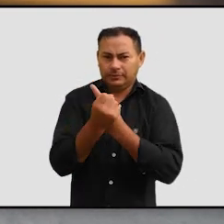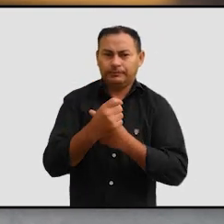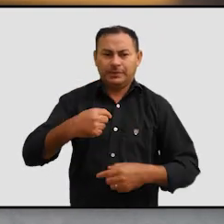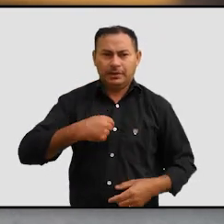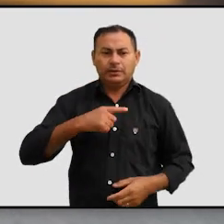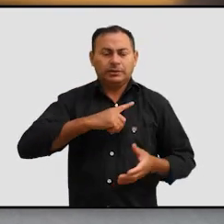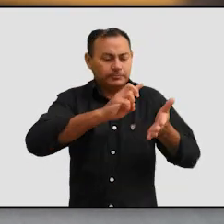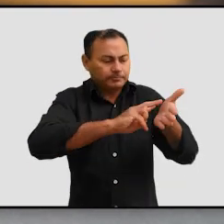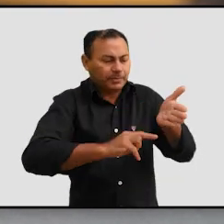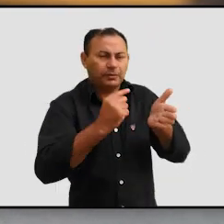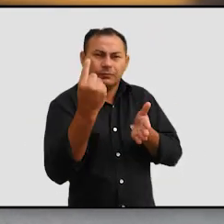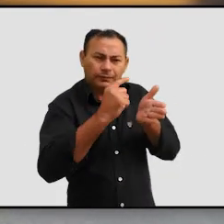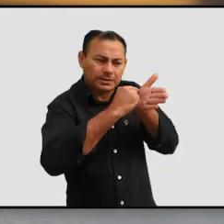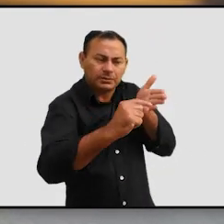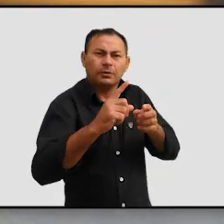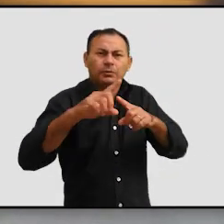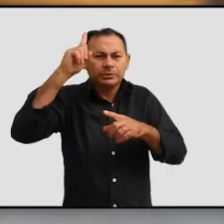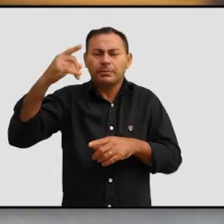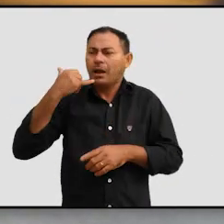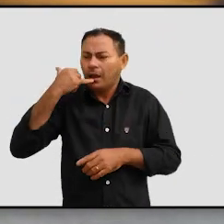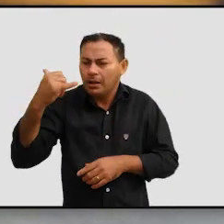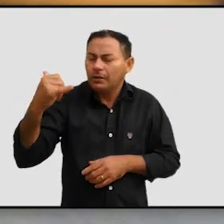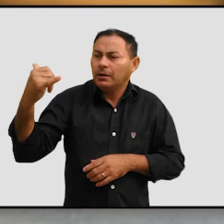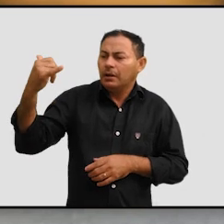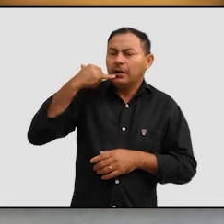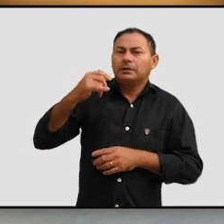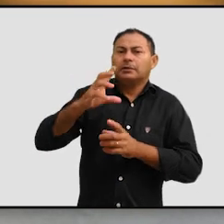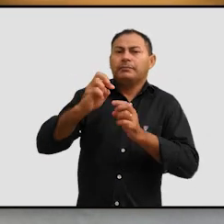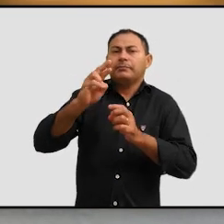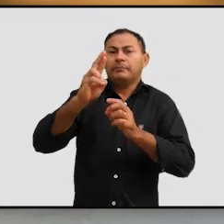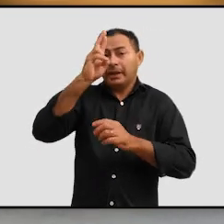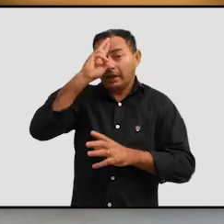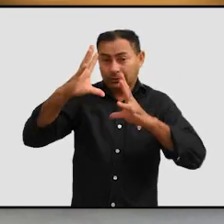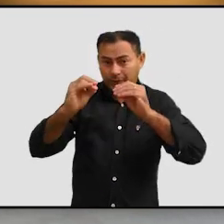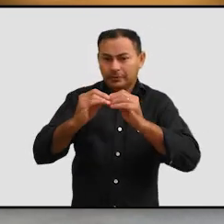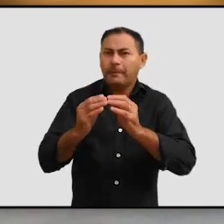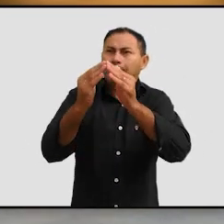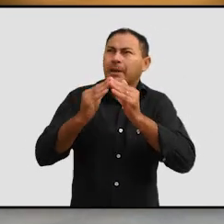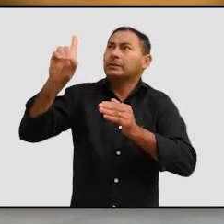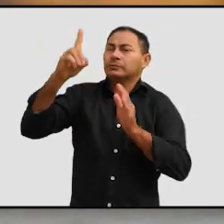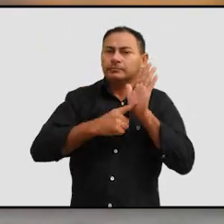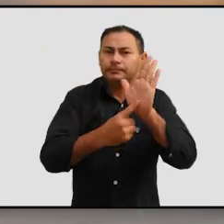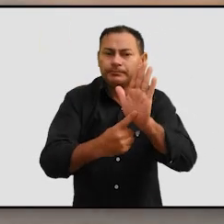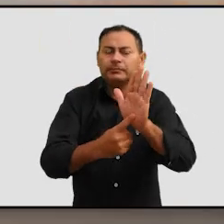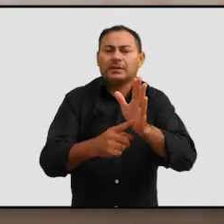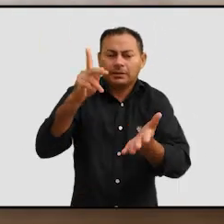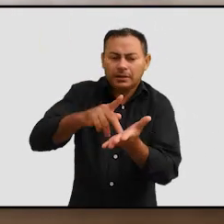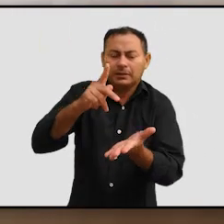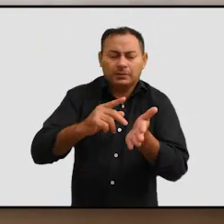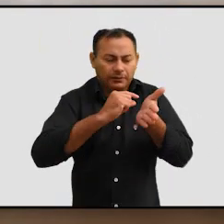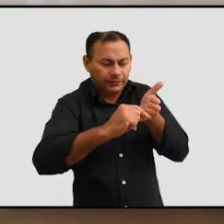social. Eu tinha lido um versículo e um dia, por causa de um telefonema que recebi no meio da noite, orei pedindo a Deus que mostrasse para mim